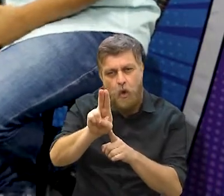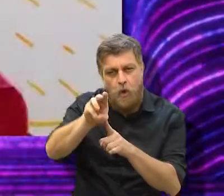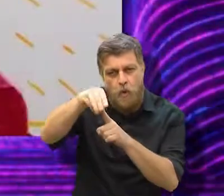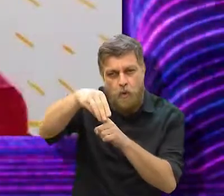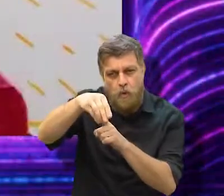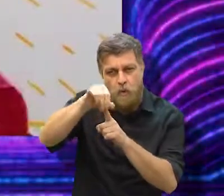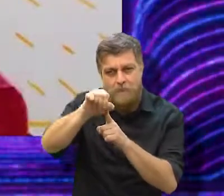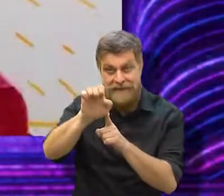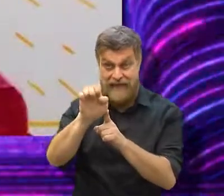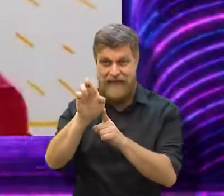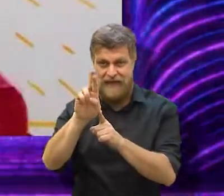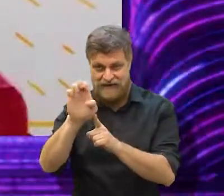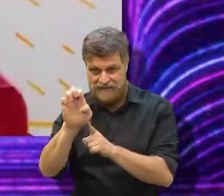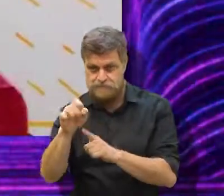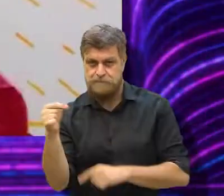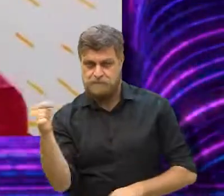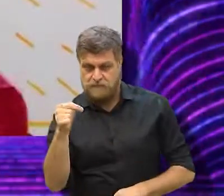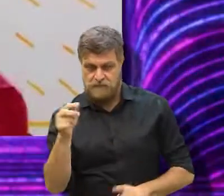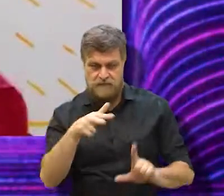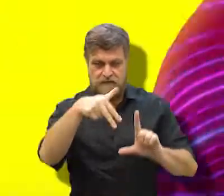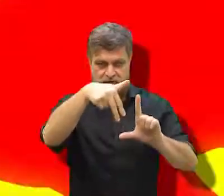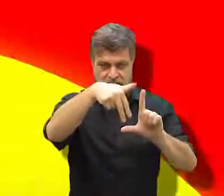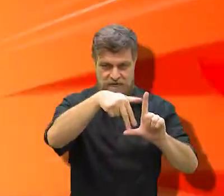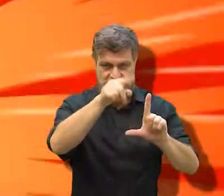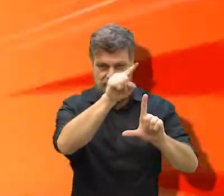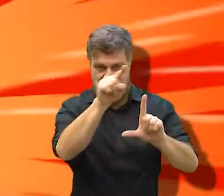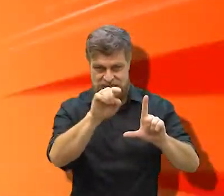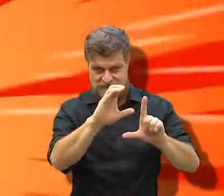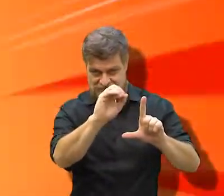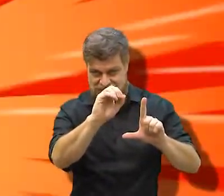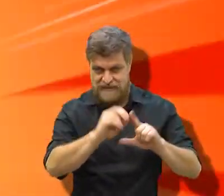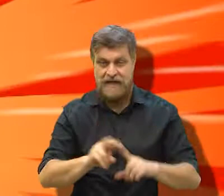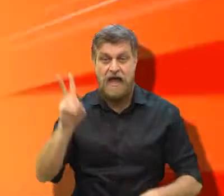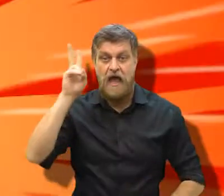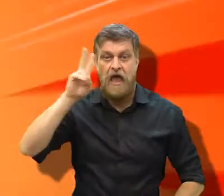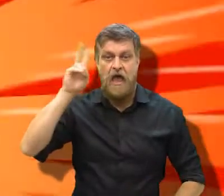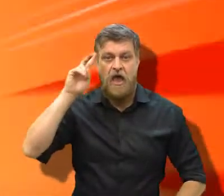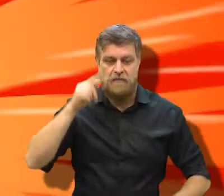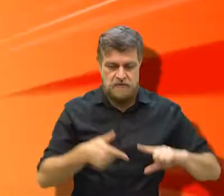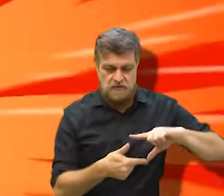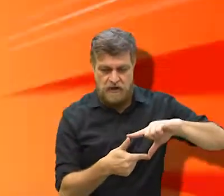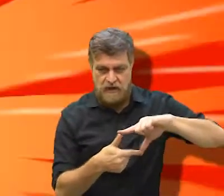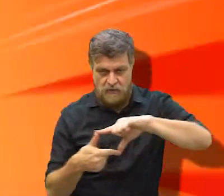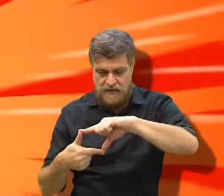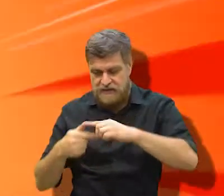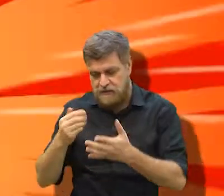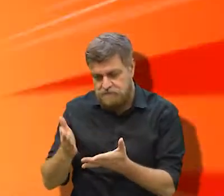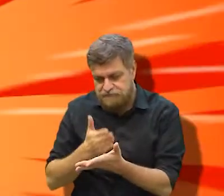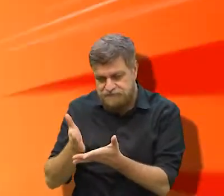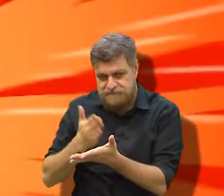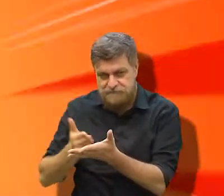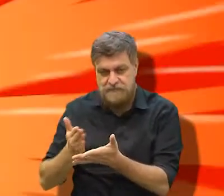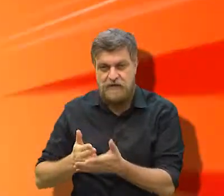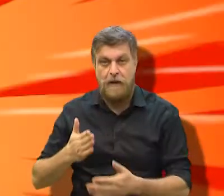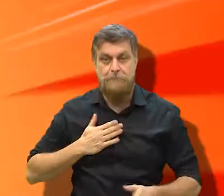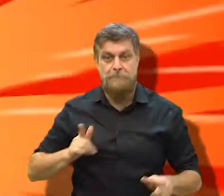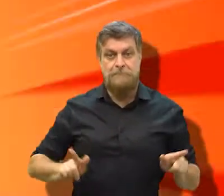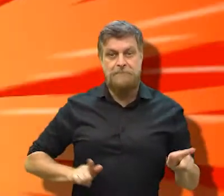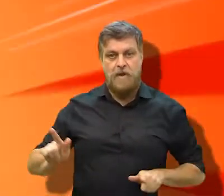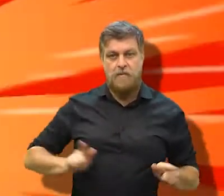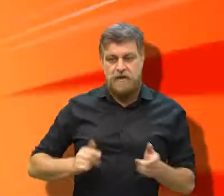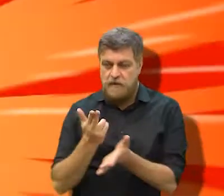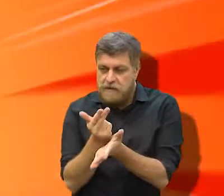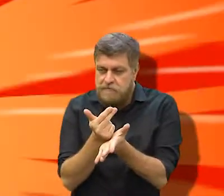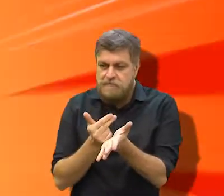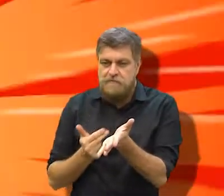Michel. Bom, Zeca é uma HQ que eu escrevi. Quem ilustrou foi meu primo, então tá tudo em família.